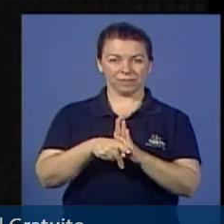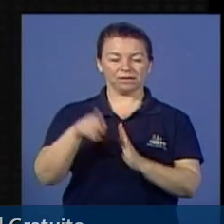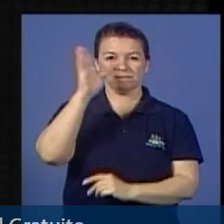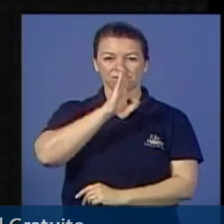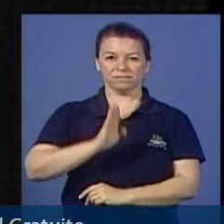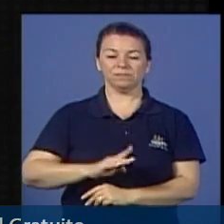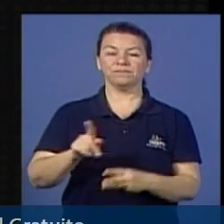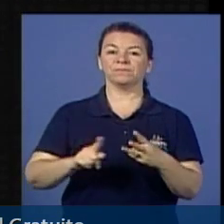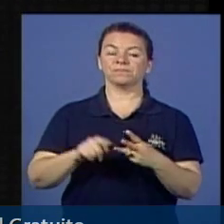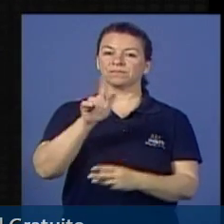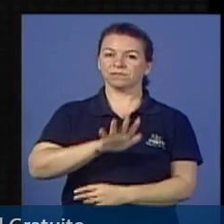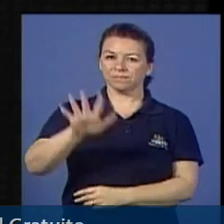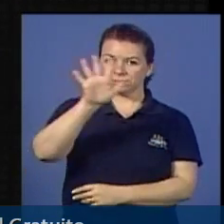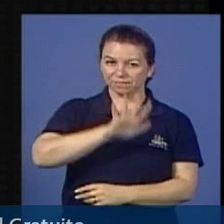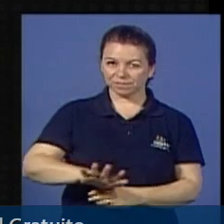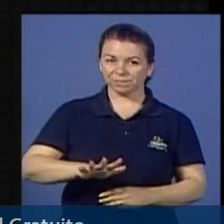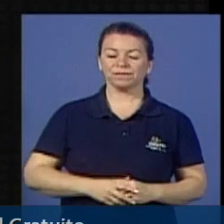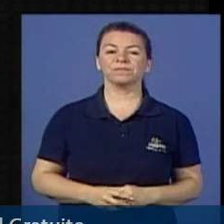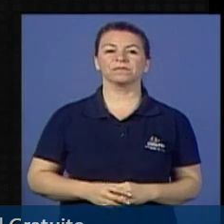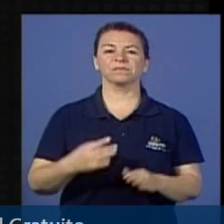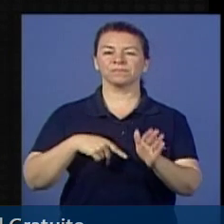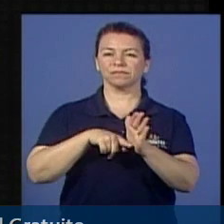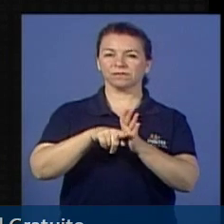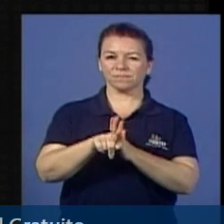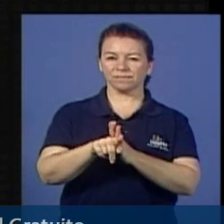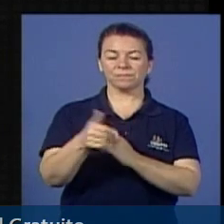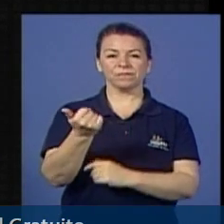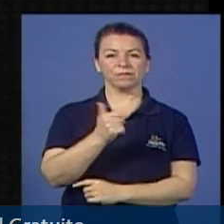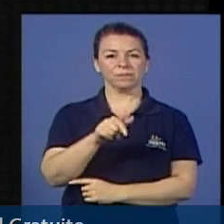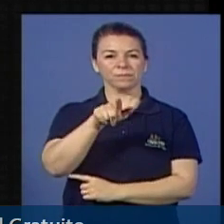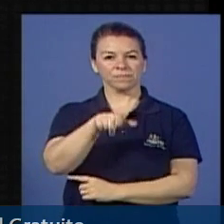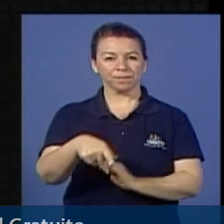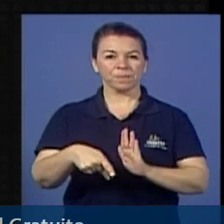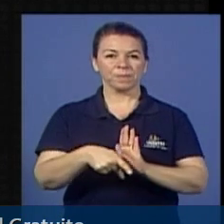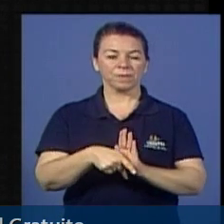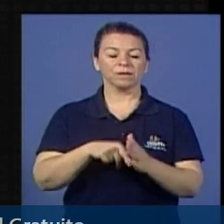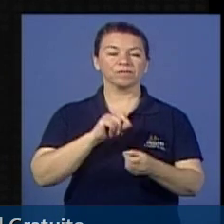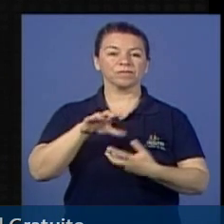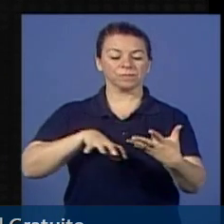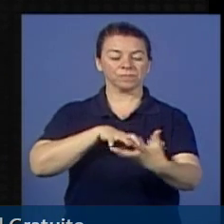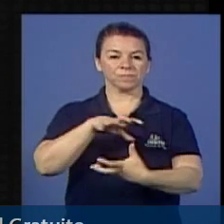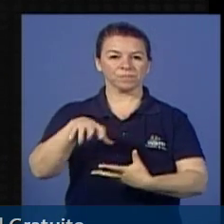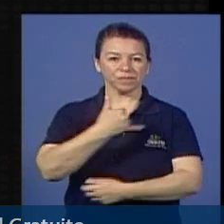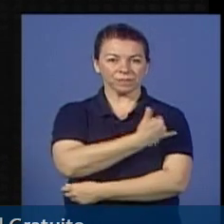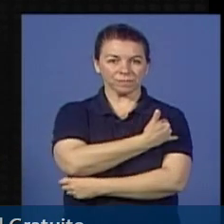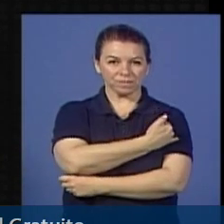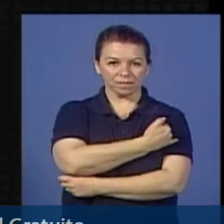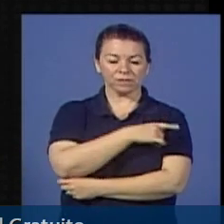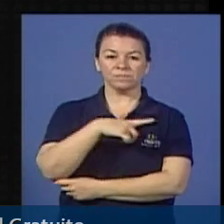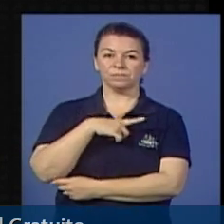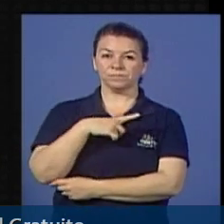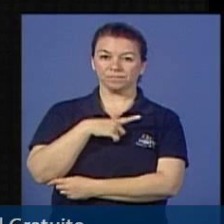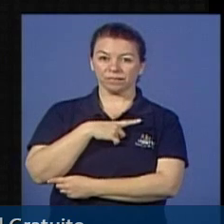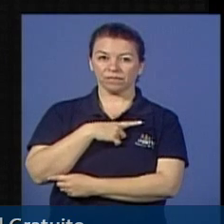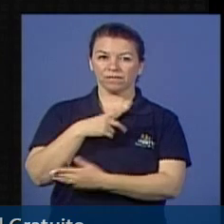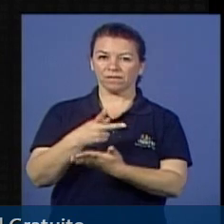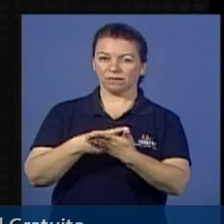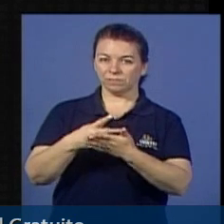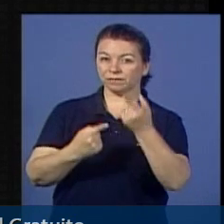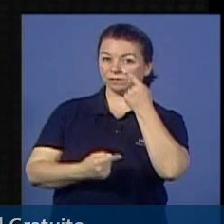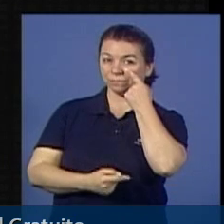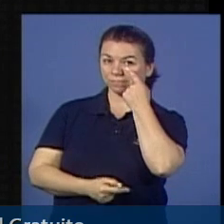questão então. E a primeira fala justamente para nós a respeito da revolta da vacina. Aqui nós temos uma imagem que